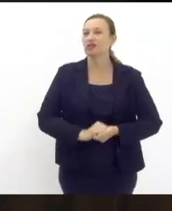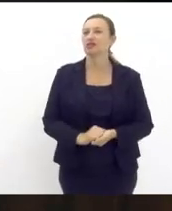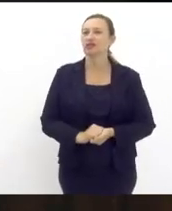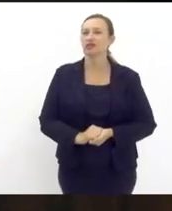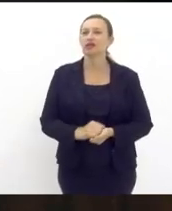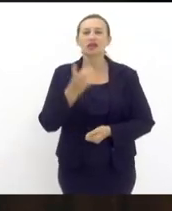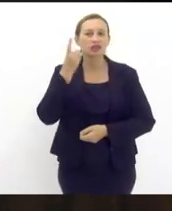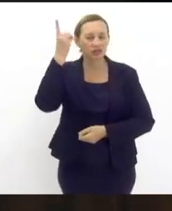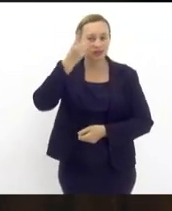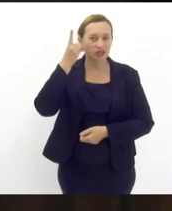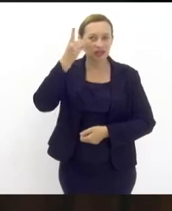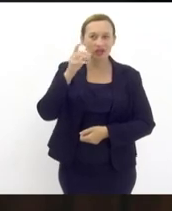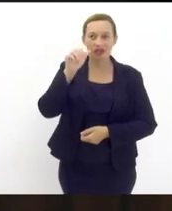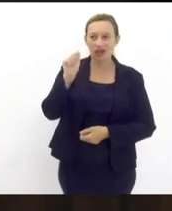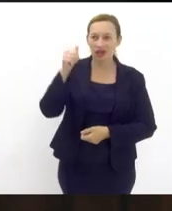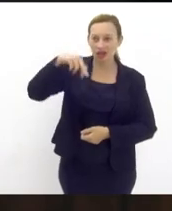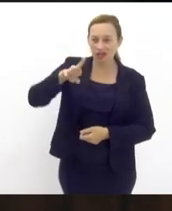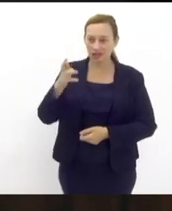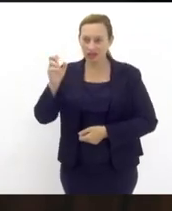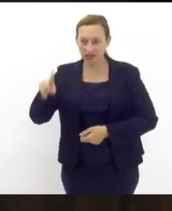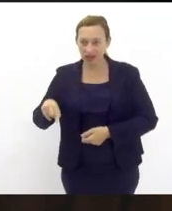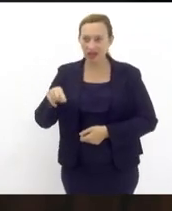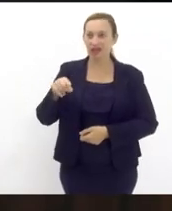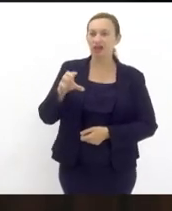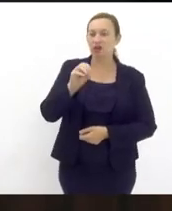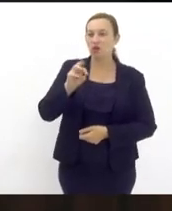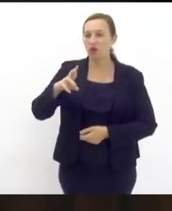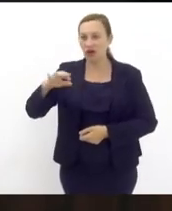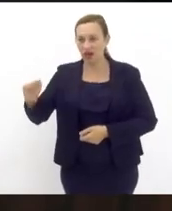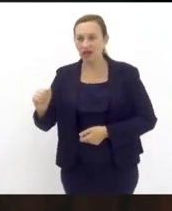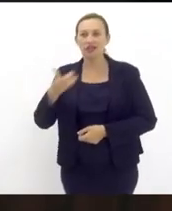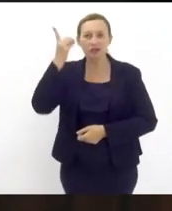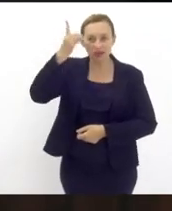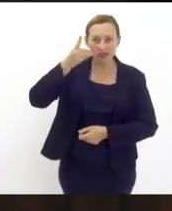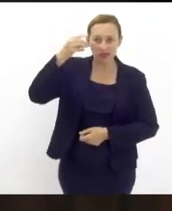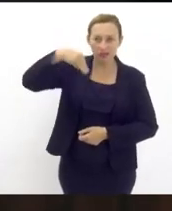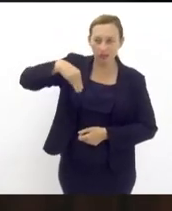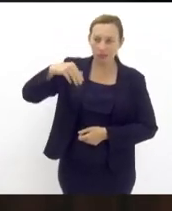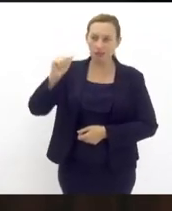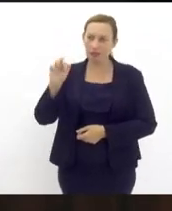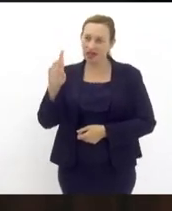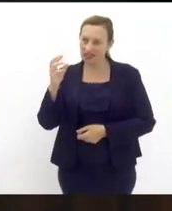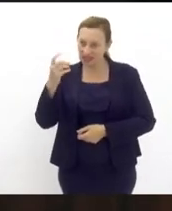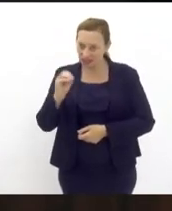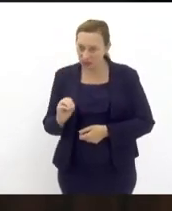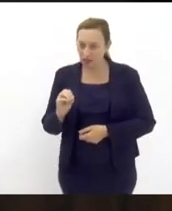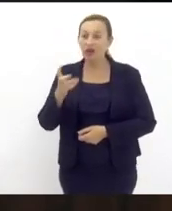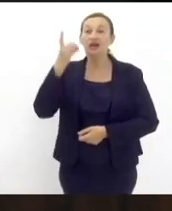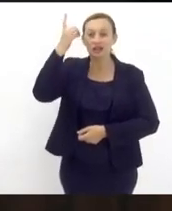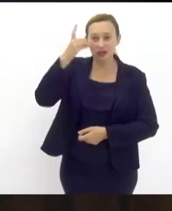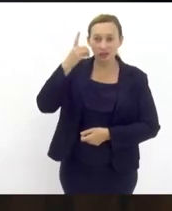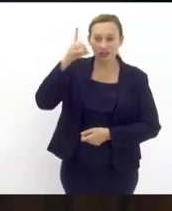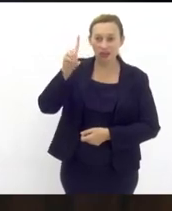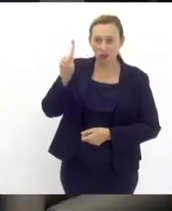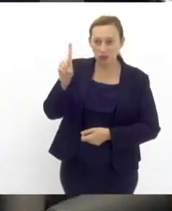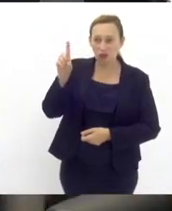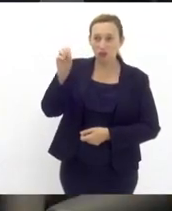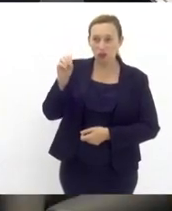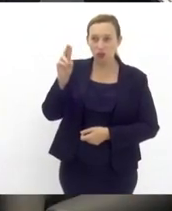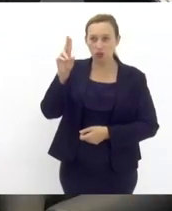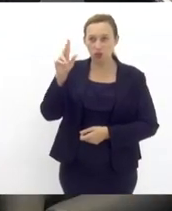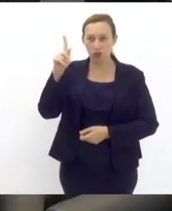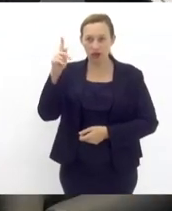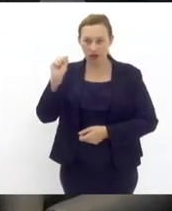financeiro Deputado André Correia deputado Carlos Macedo Deputado Douglas rua